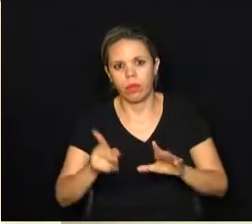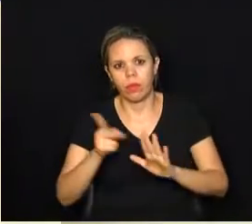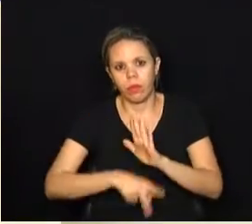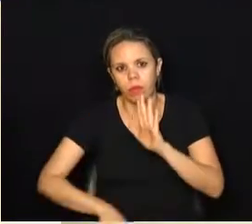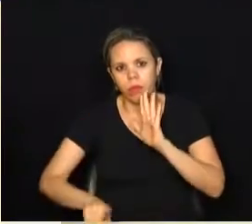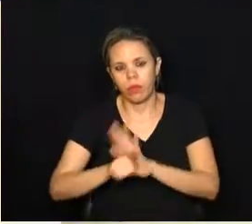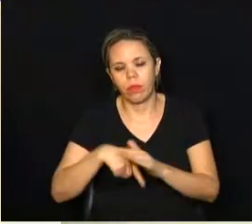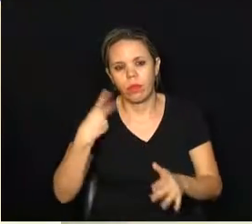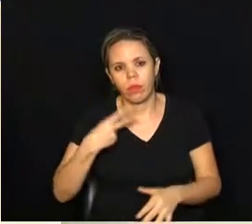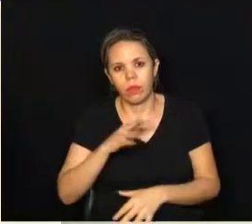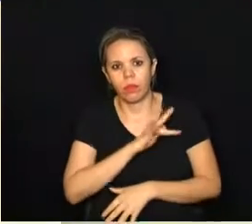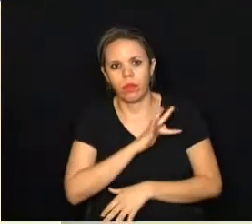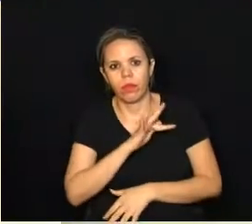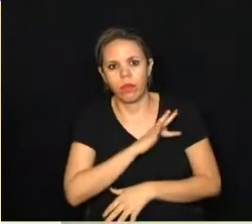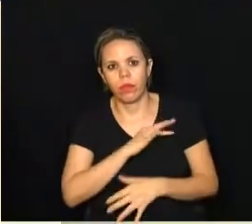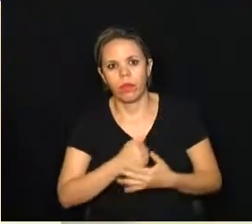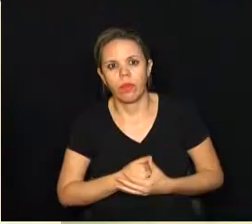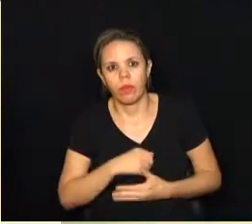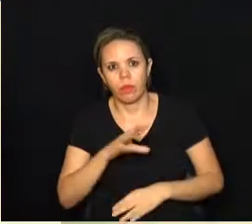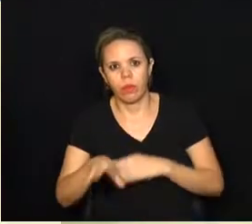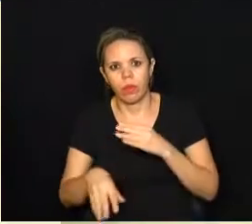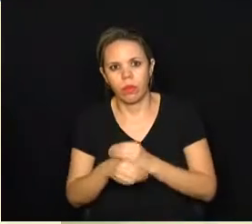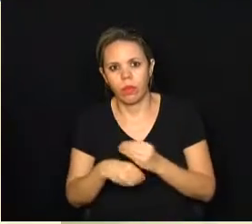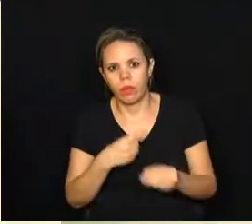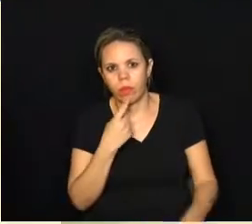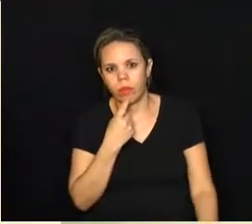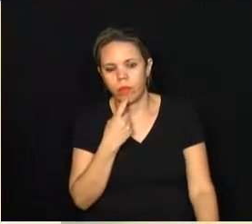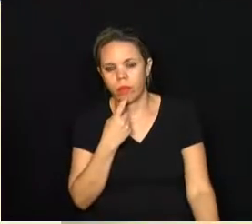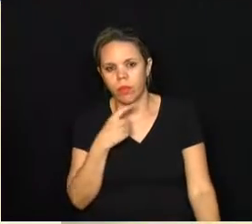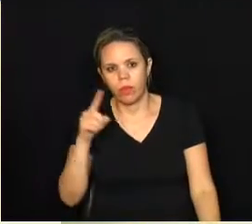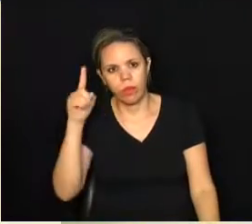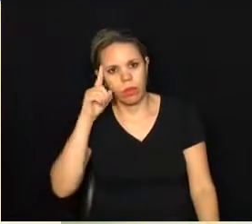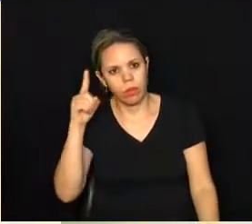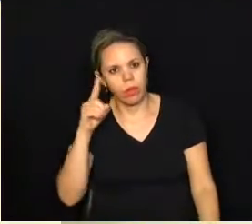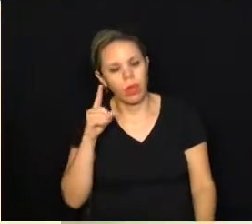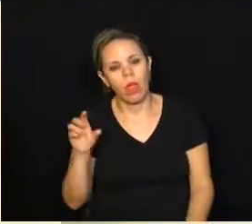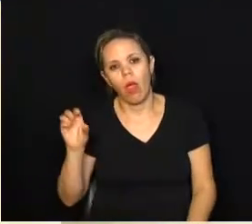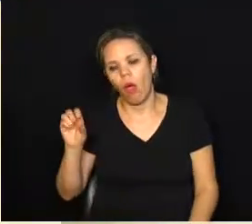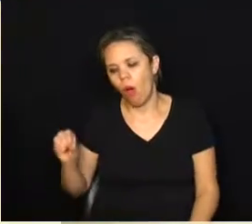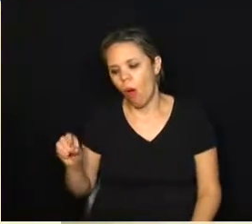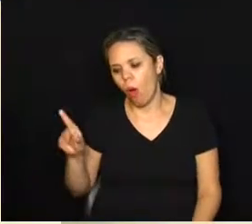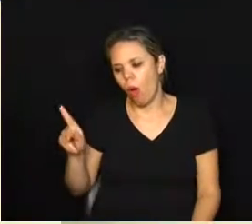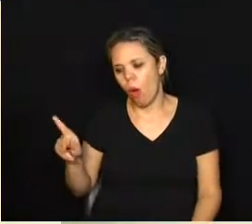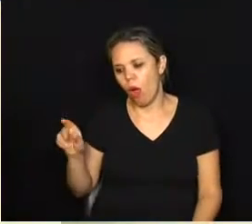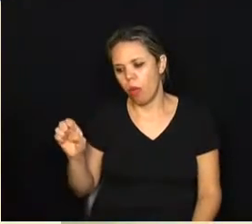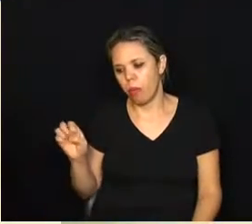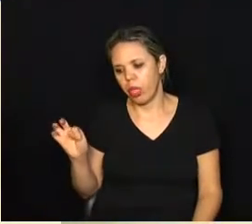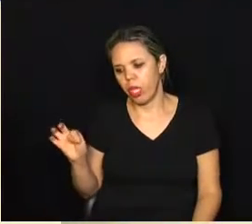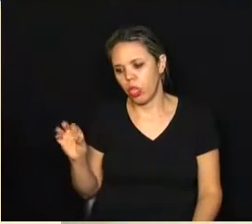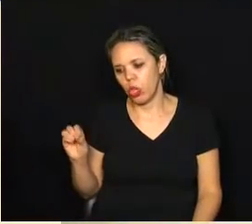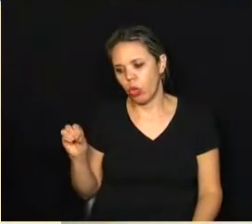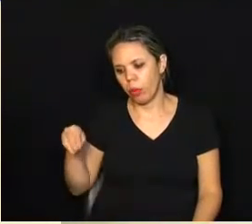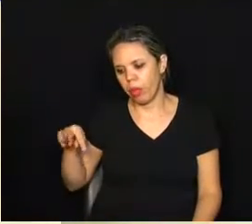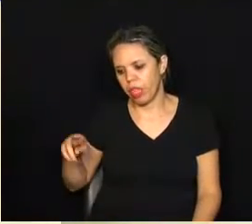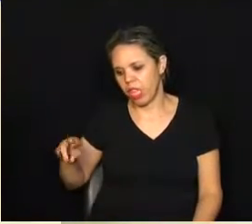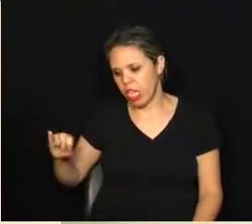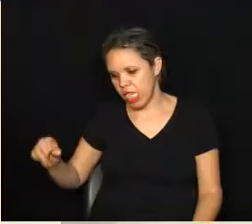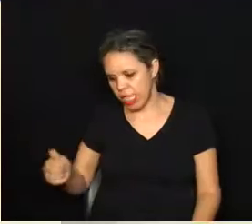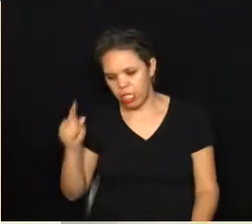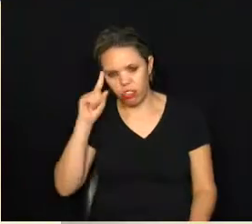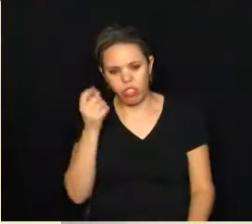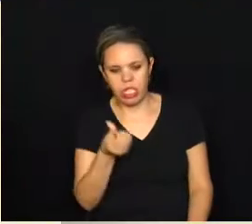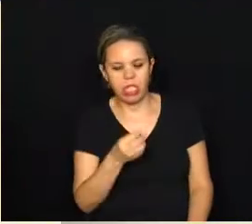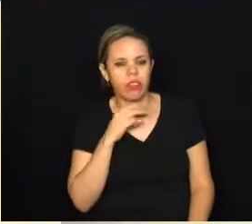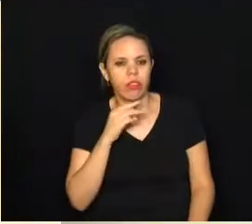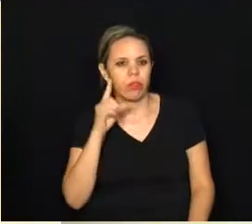vereador Fernando Mendes, que institui em Campinas o Dia do Optometrista. A data será no dia 6 de março, que é o